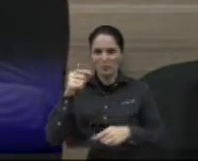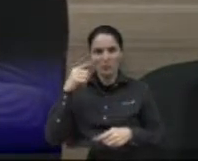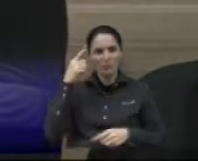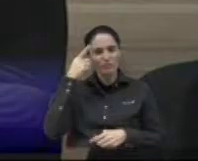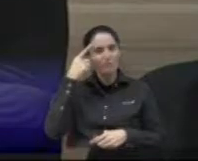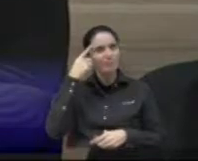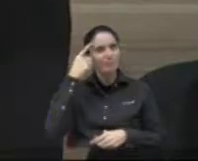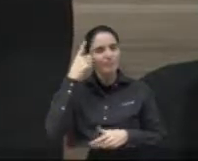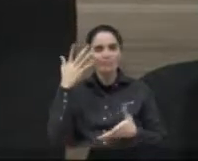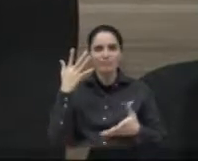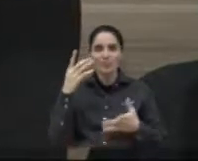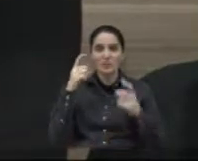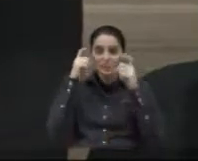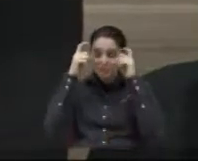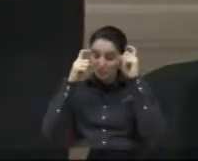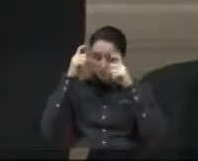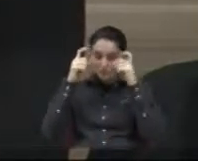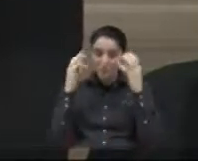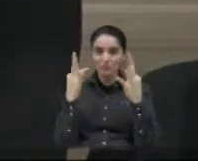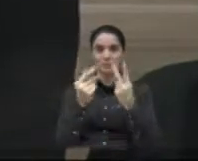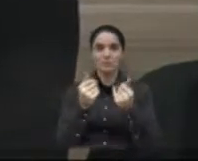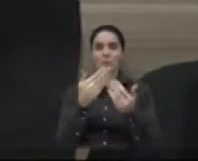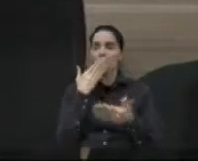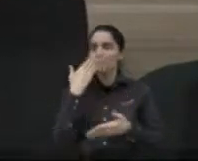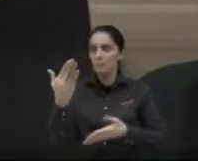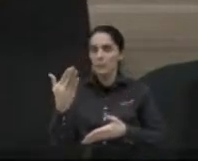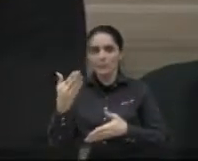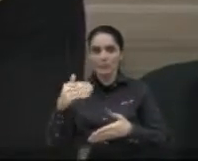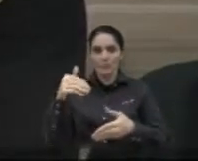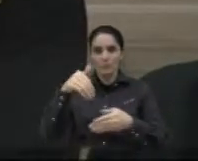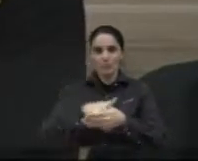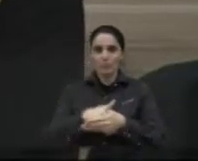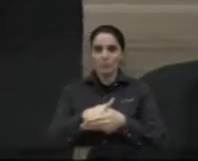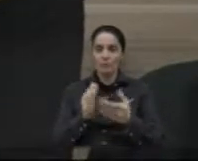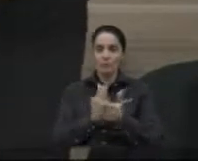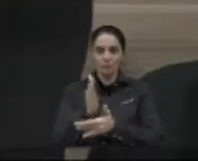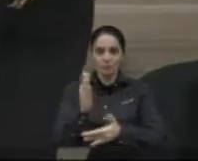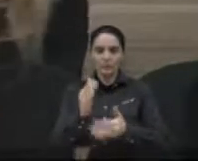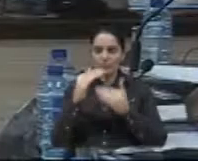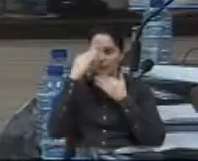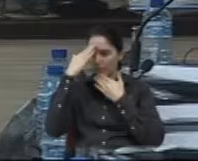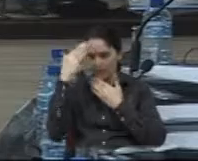eu peço o voto favorável de todos os vereadores. Muito obrigada.